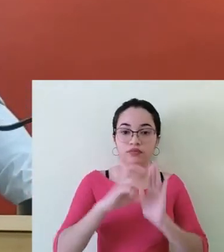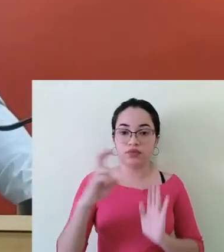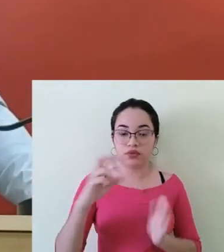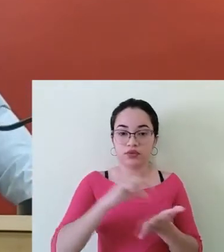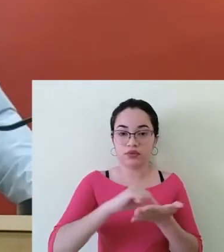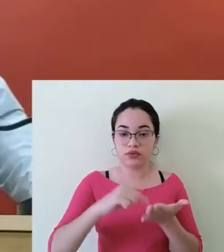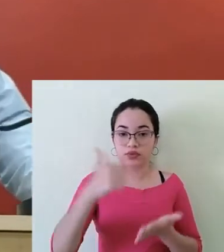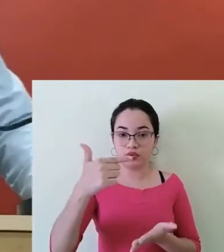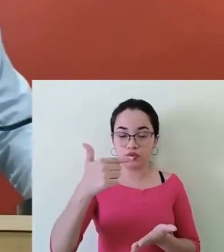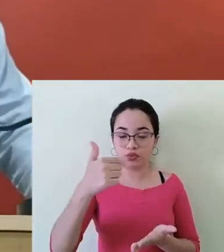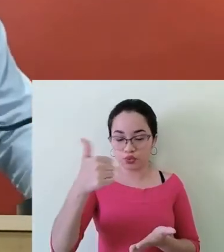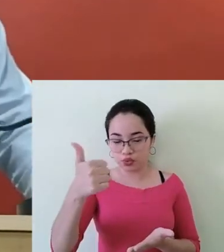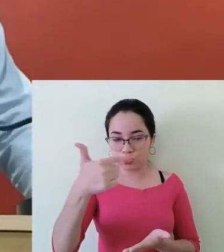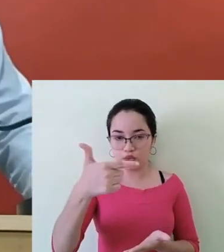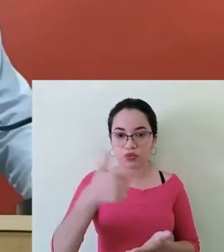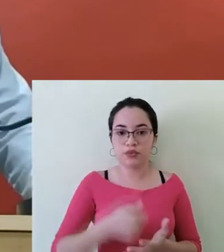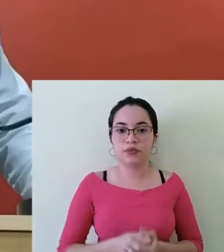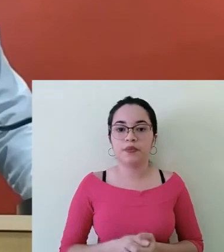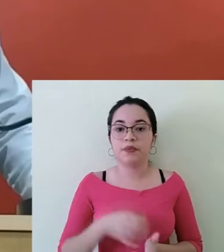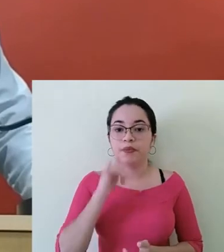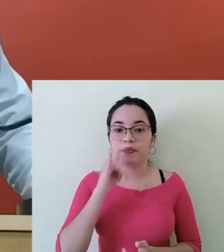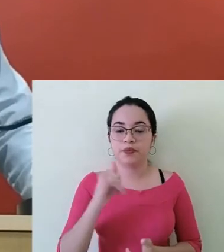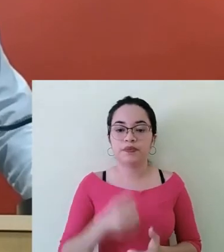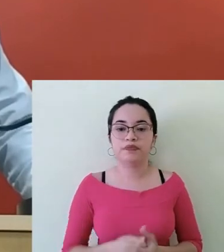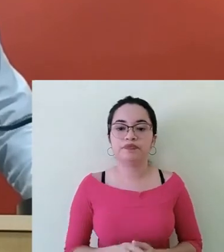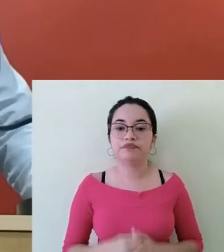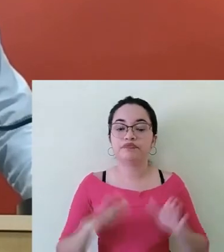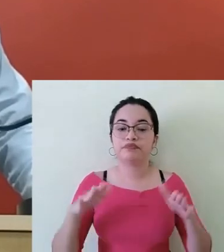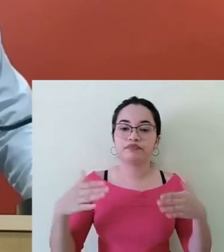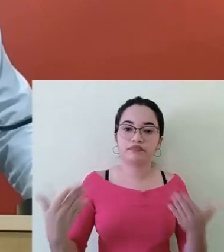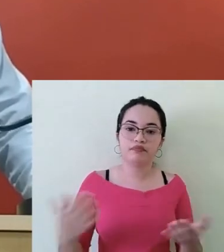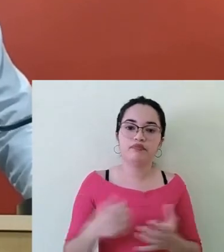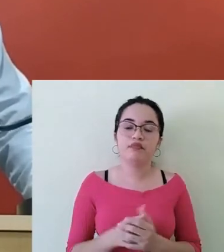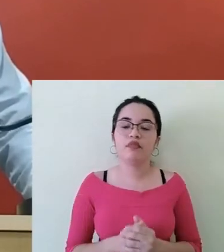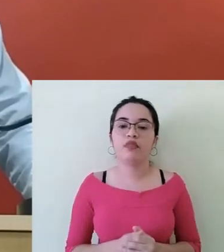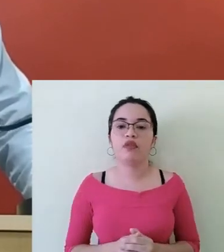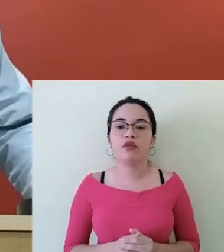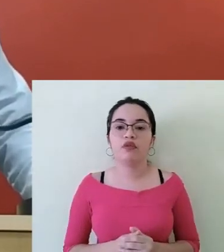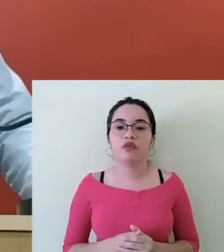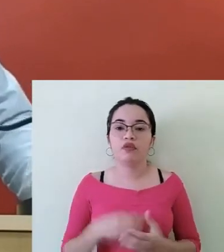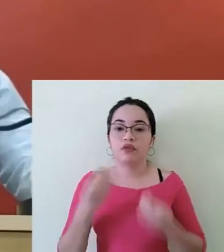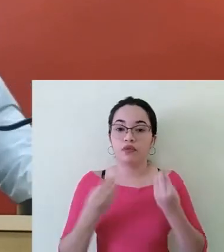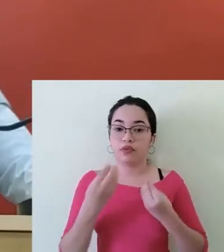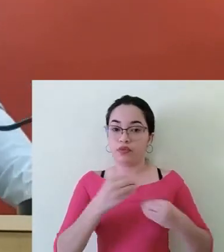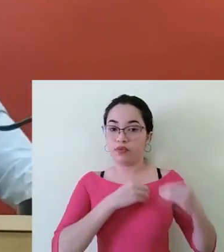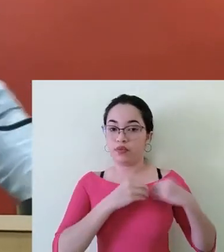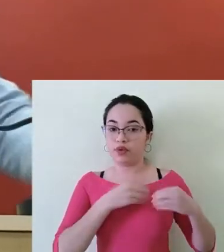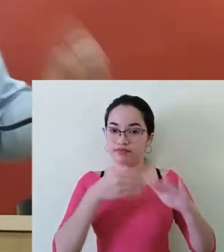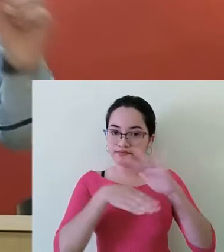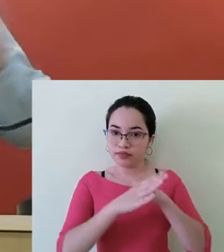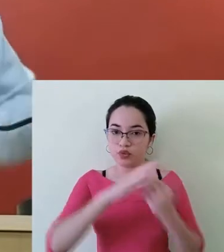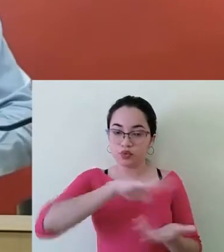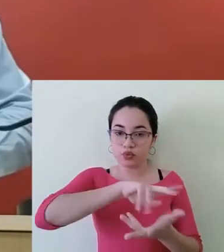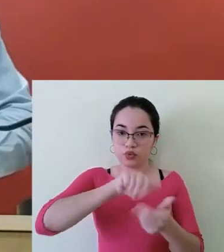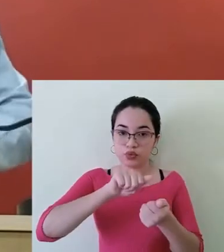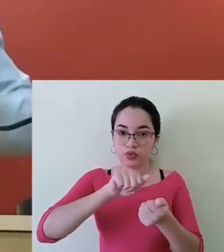capítulo 5, verso 12, diz assim: portanto, da mesma forma como o pecado